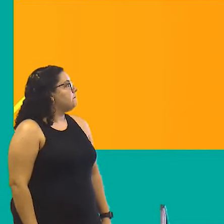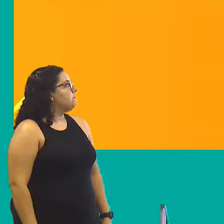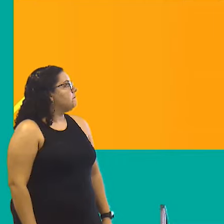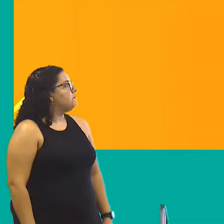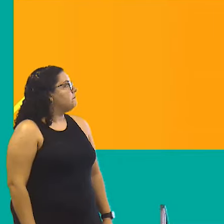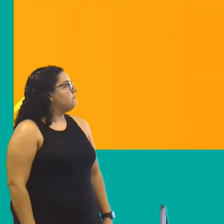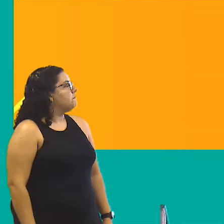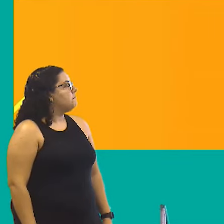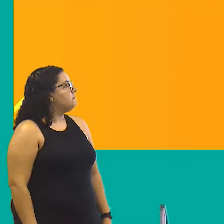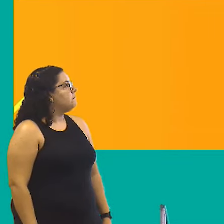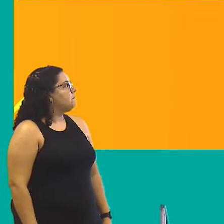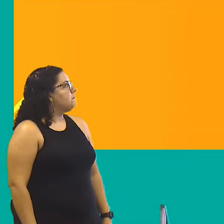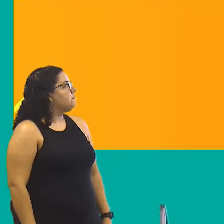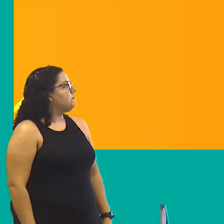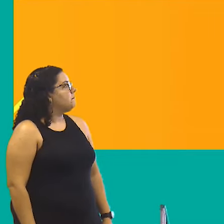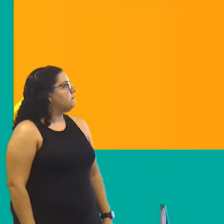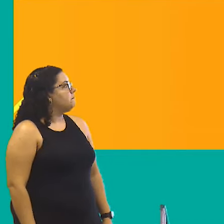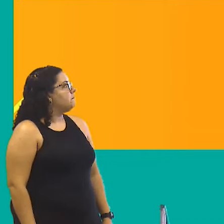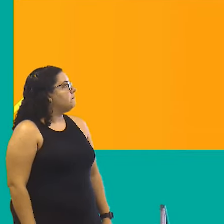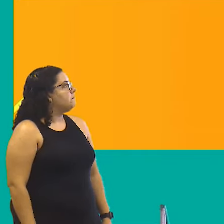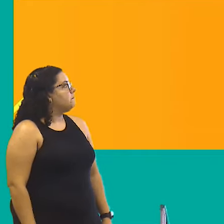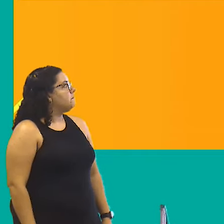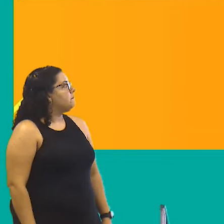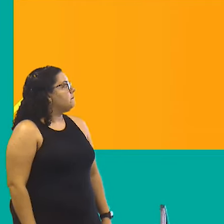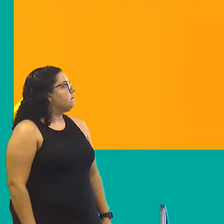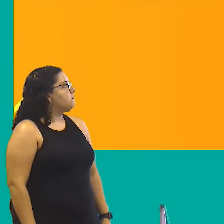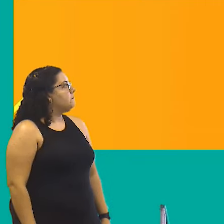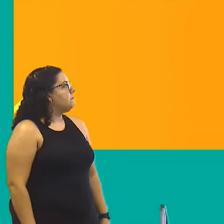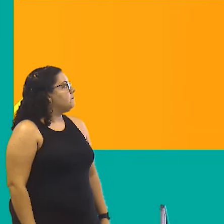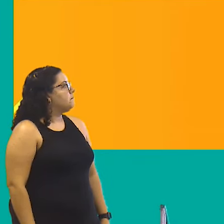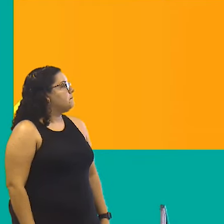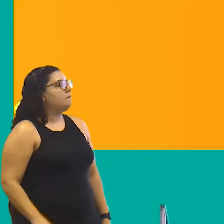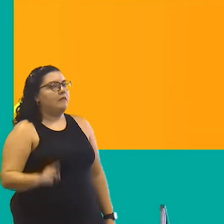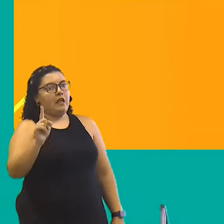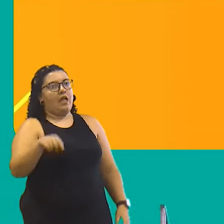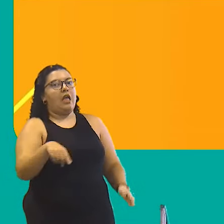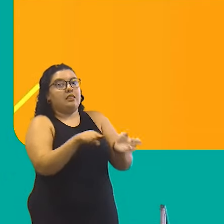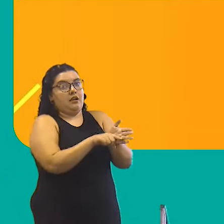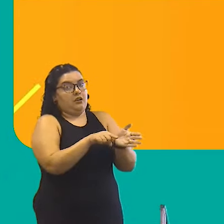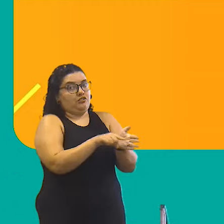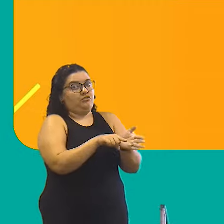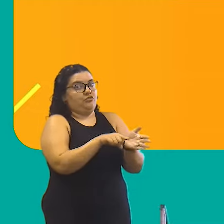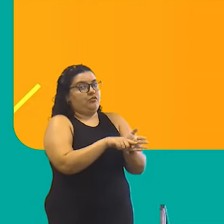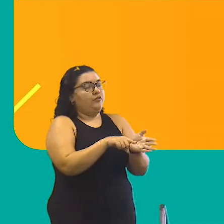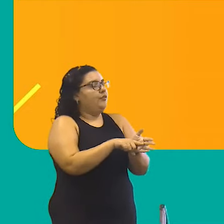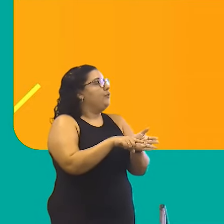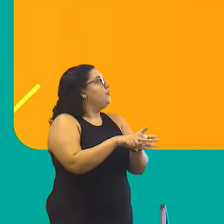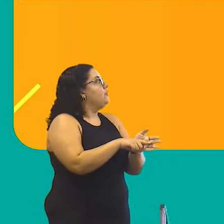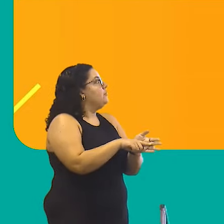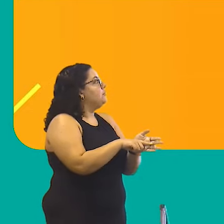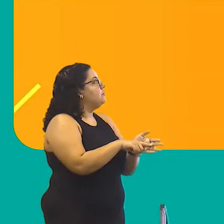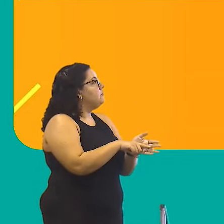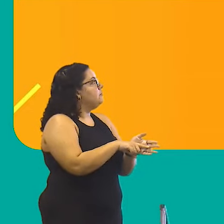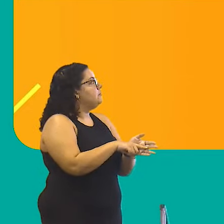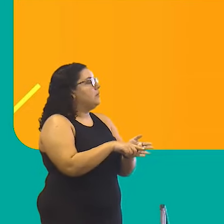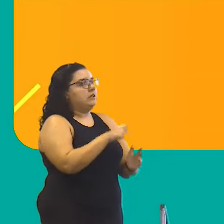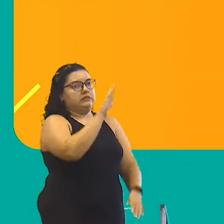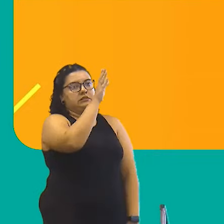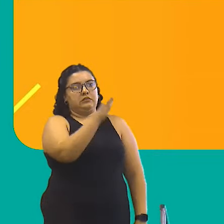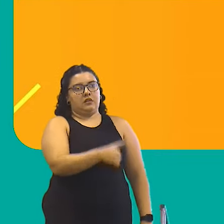representação. A gente costuma representar o polo negativo, ou polo de menos potencial elétrico, com um